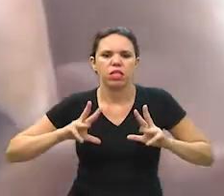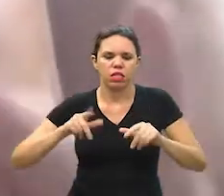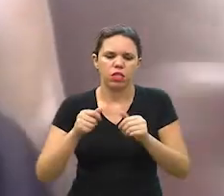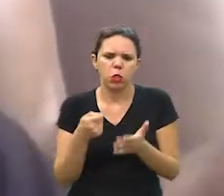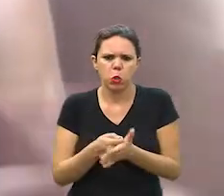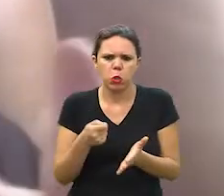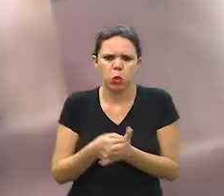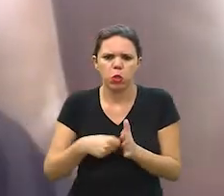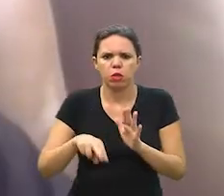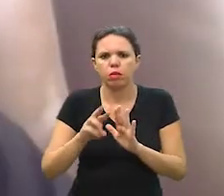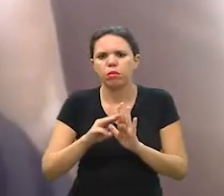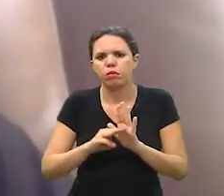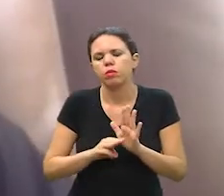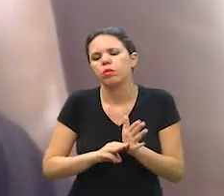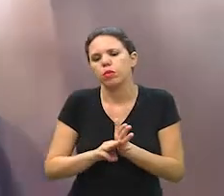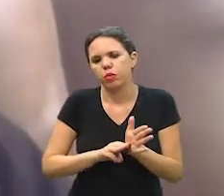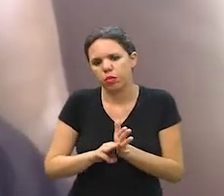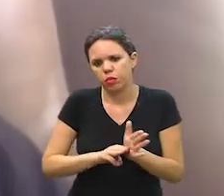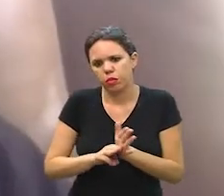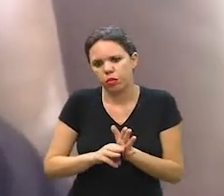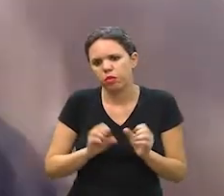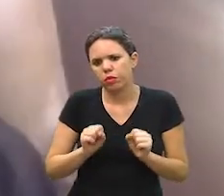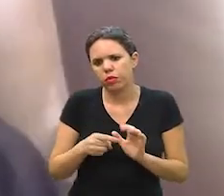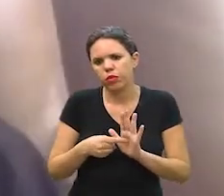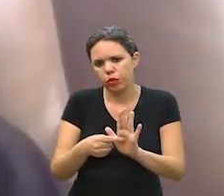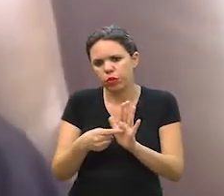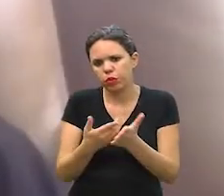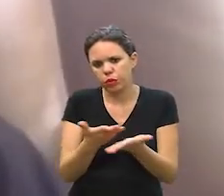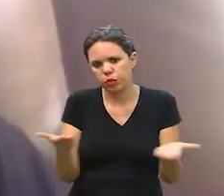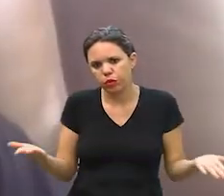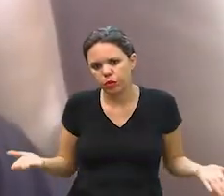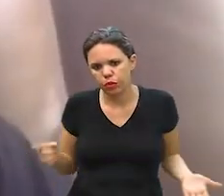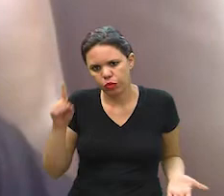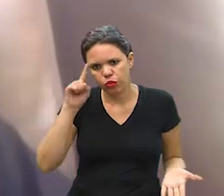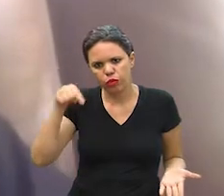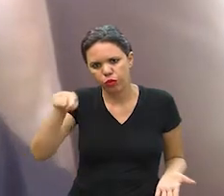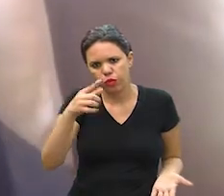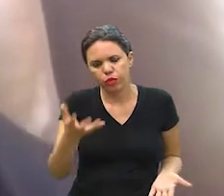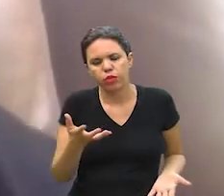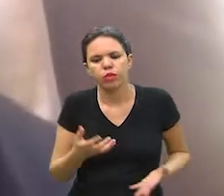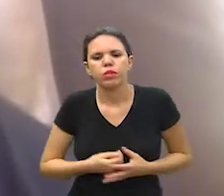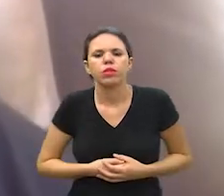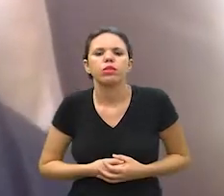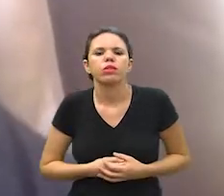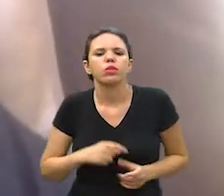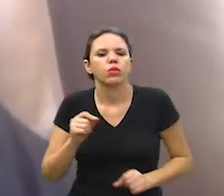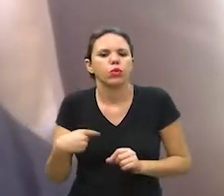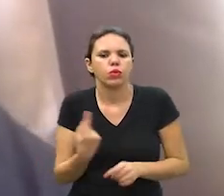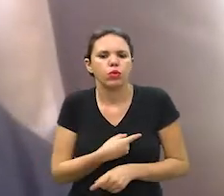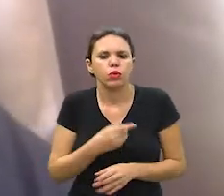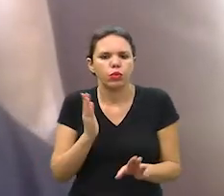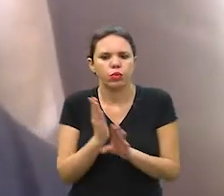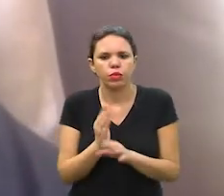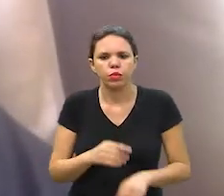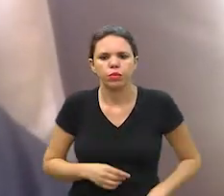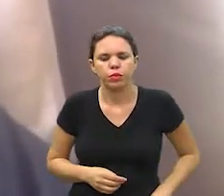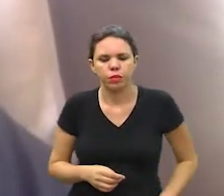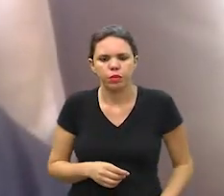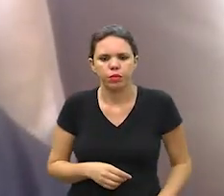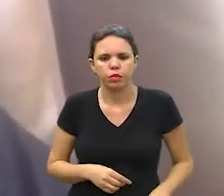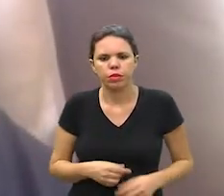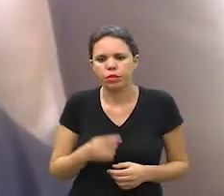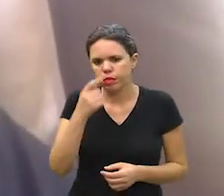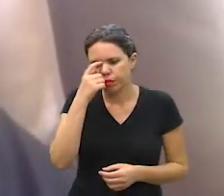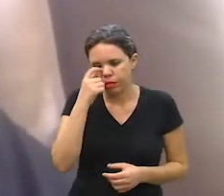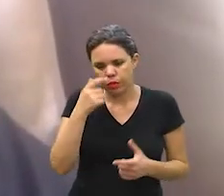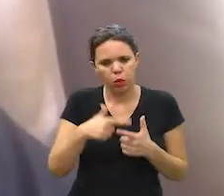rigor metodológico, e eu posso apresentar também no dia, se vocês quiserem. E o que a gente identificou? A questão